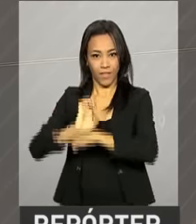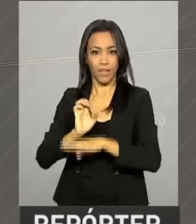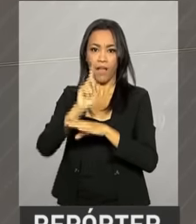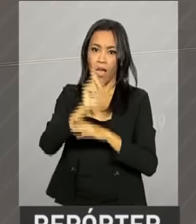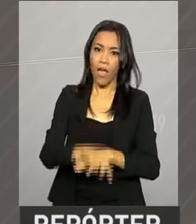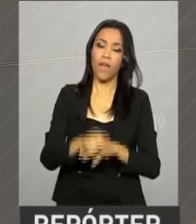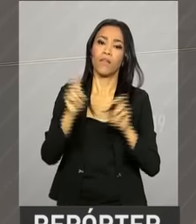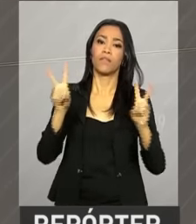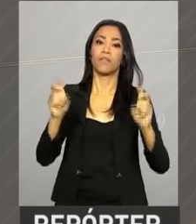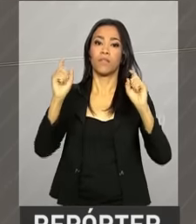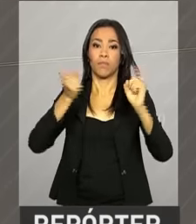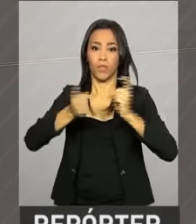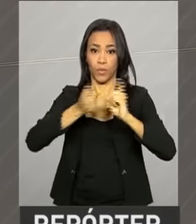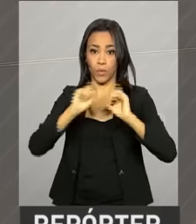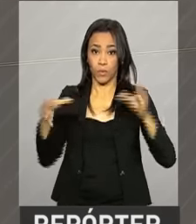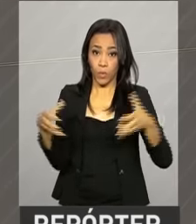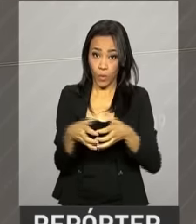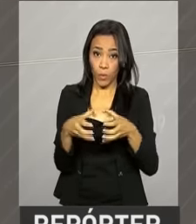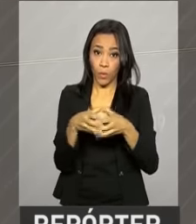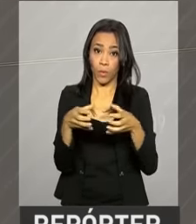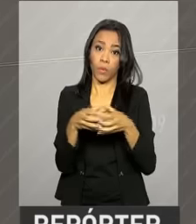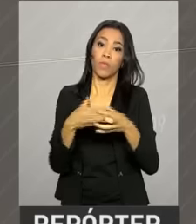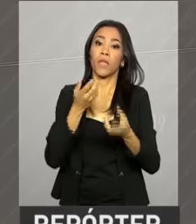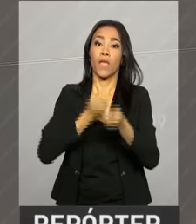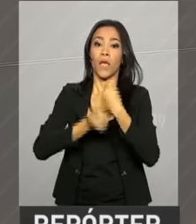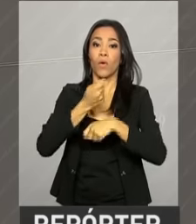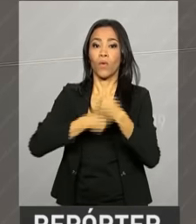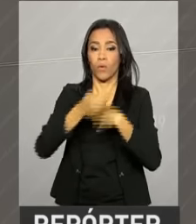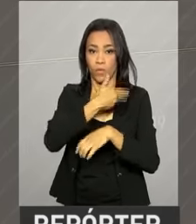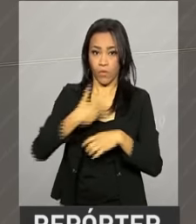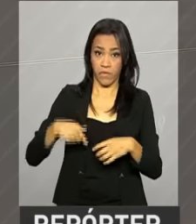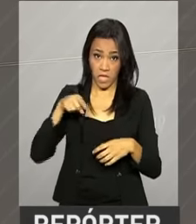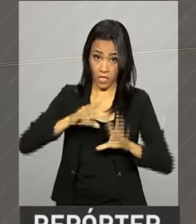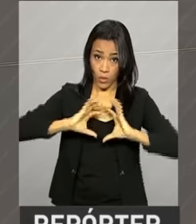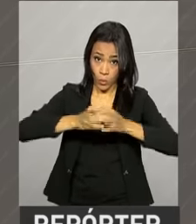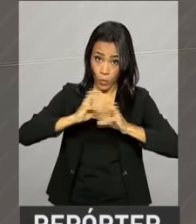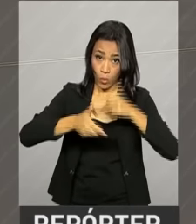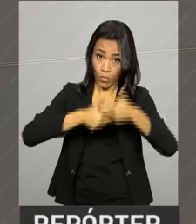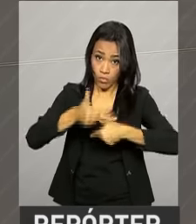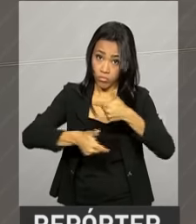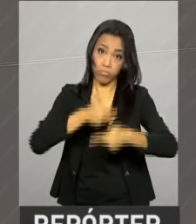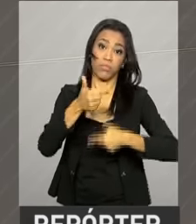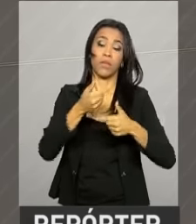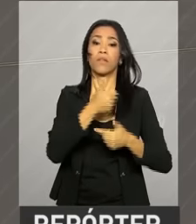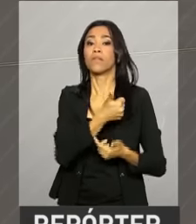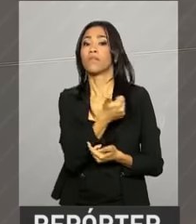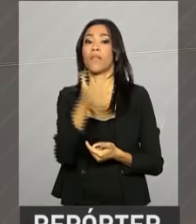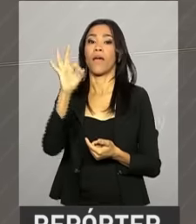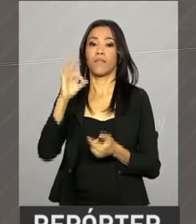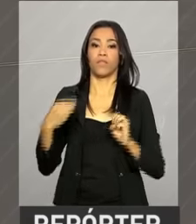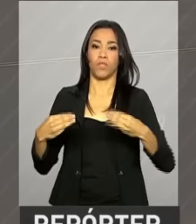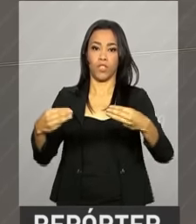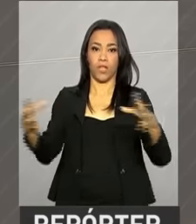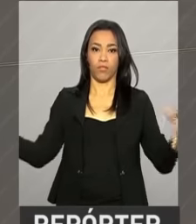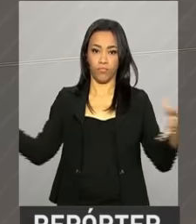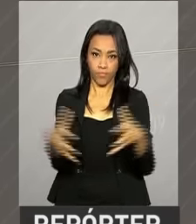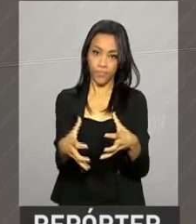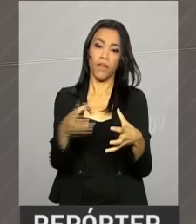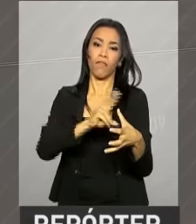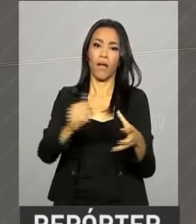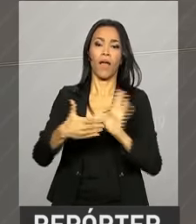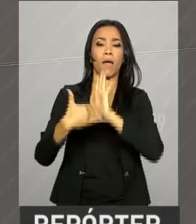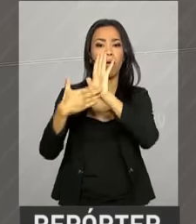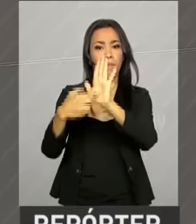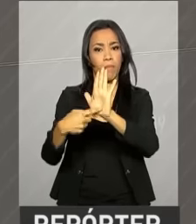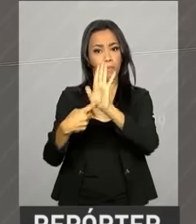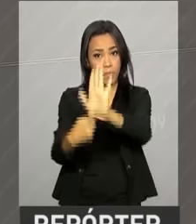reunião do chamado Comitê Econômico do Governo. O grupo, que tem a participação de 10 ministérios, também vai apresentar ao presidente